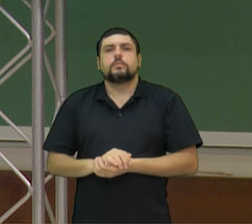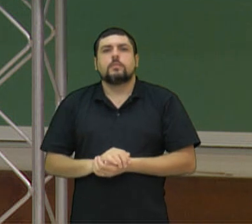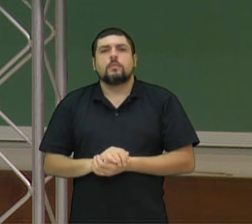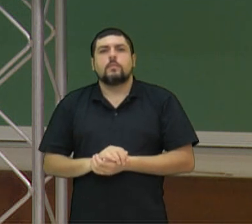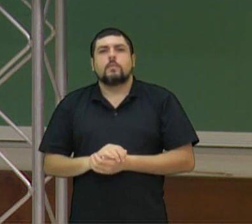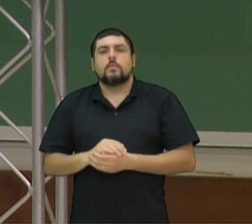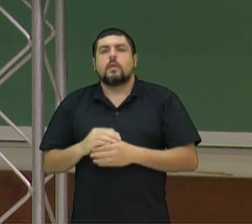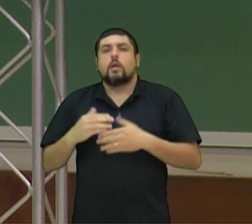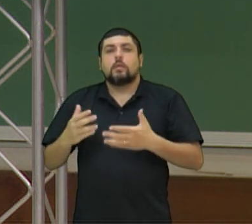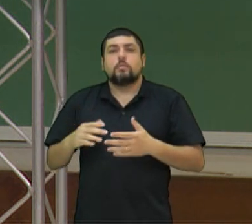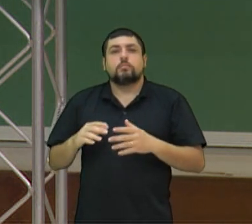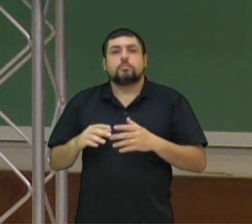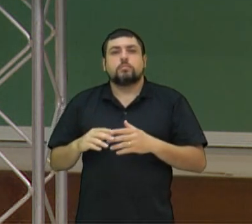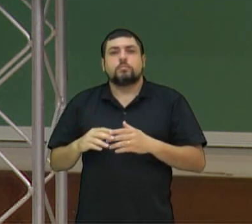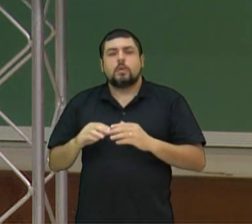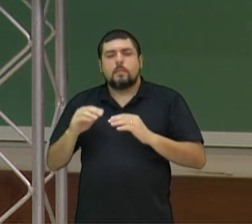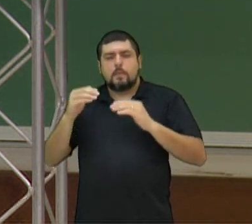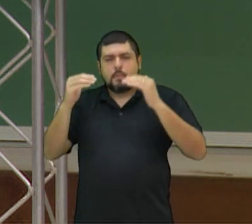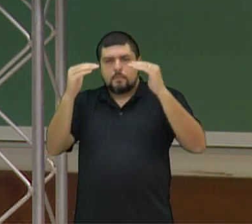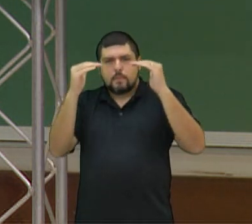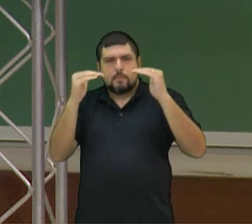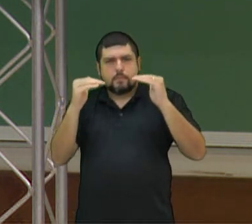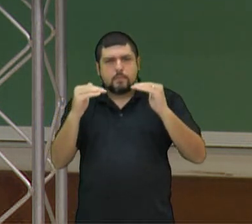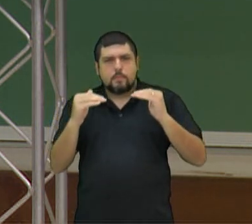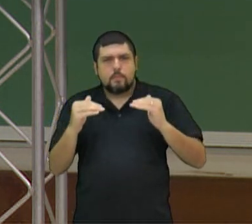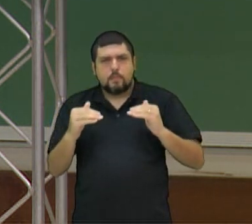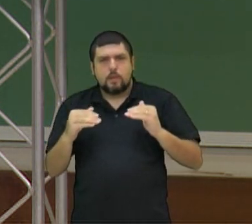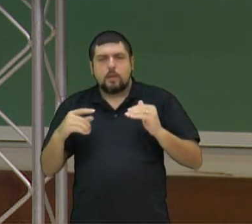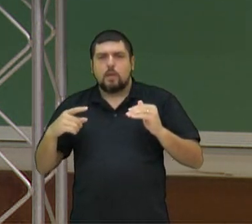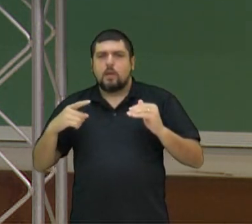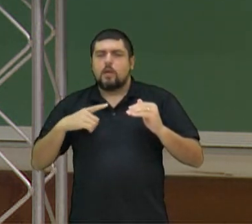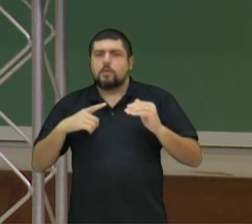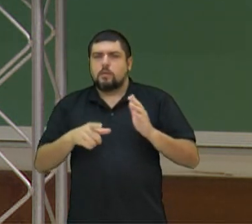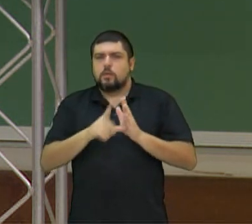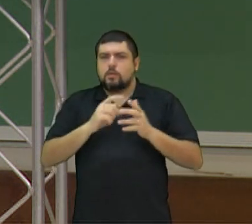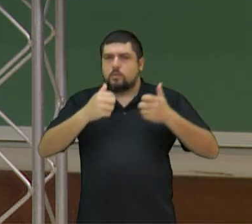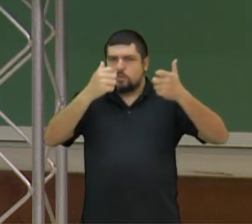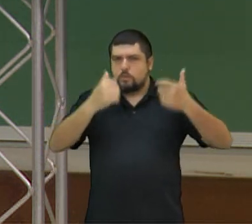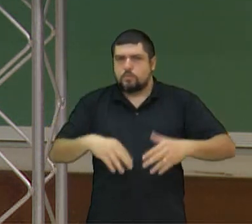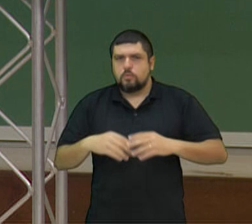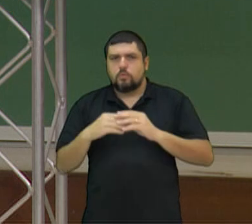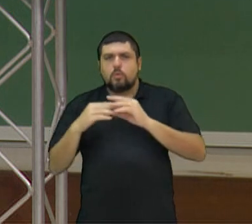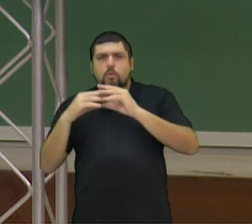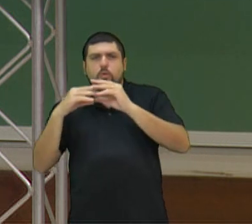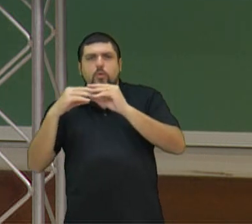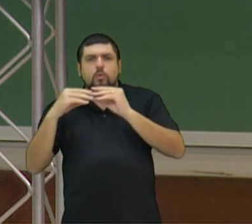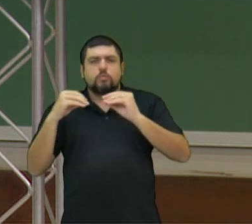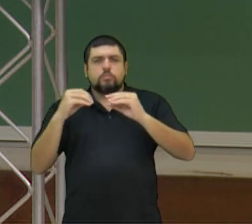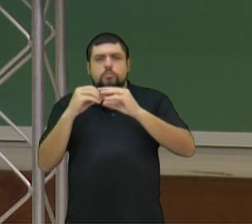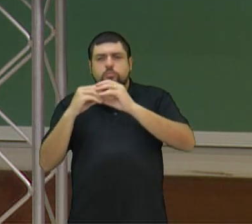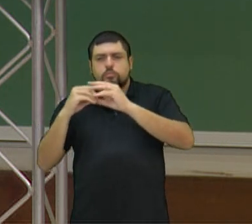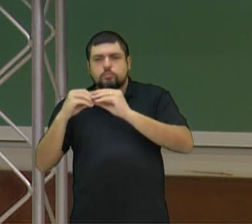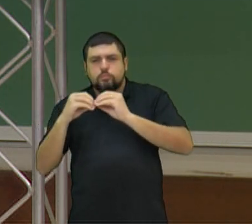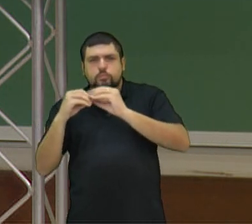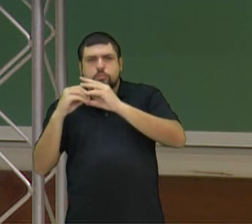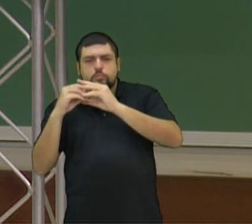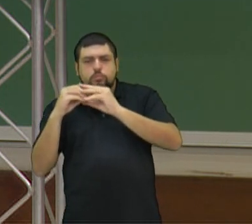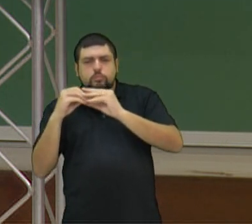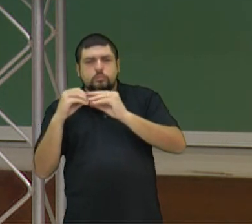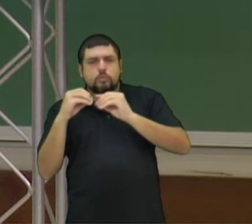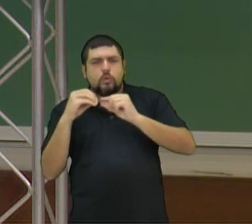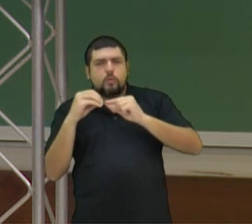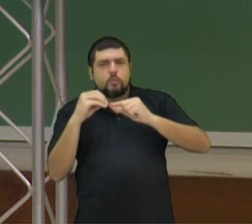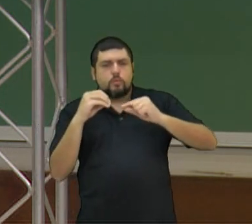não está pronto, porque daí existe aquele processo especial que eu falei ali, a espermiogênese, no qual os espermatozoides vão